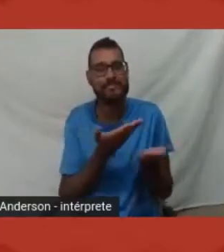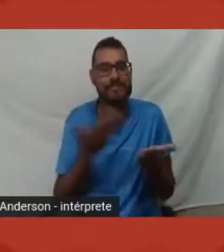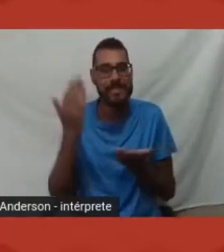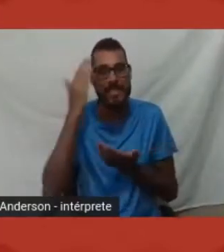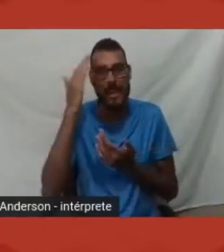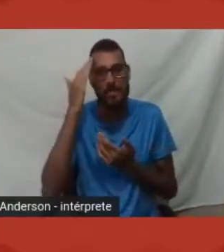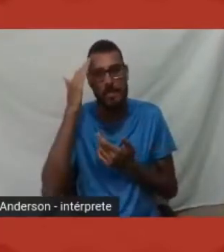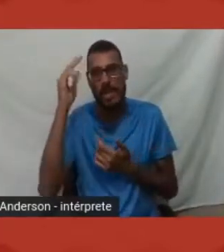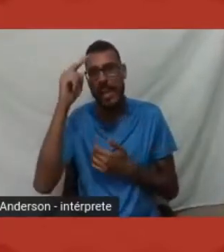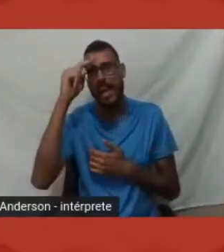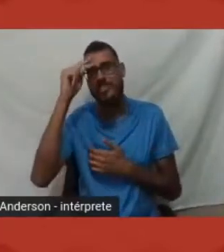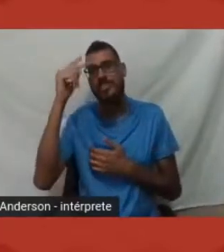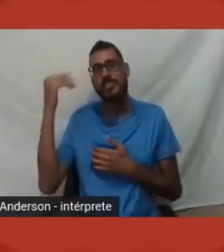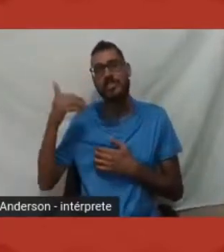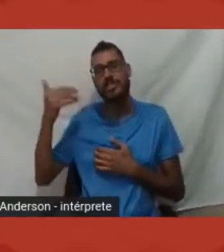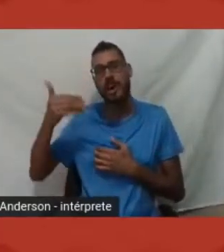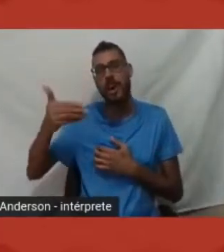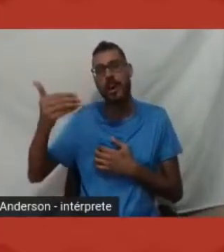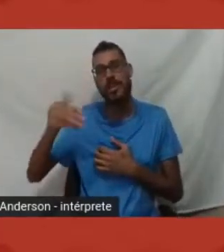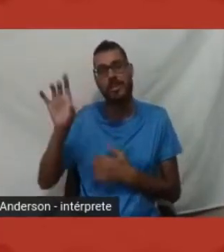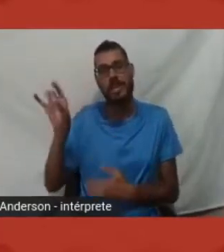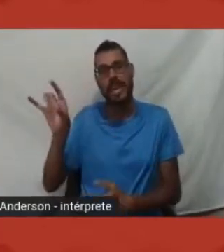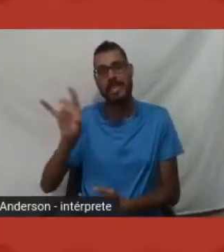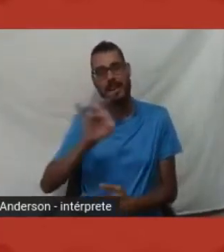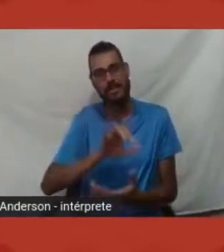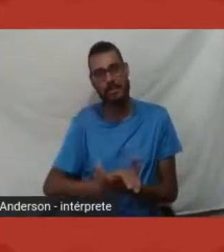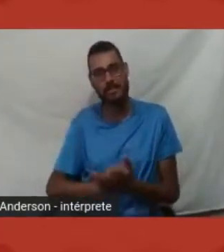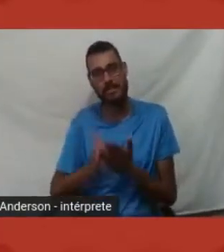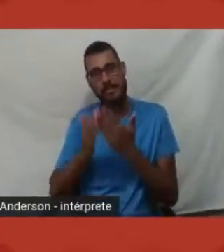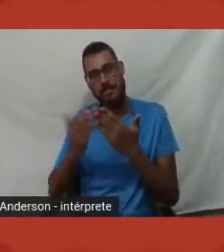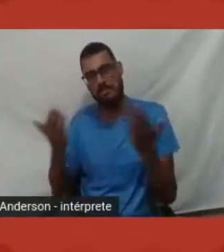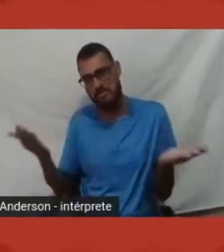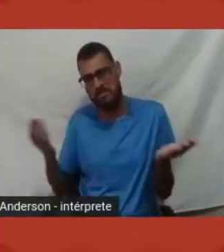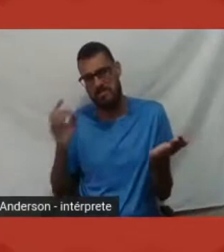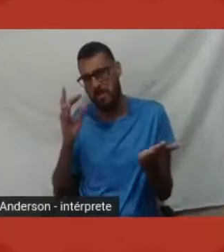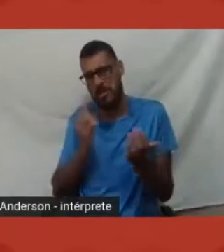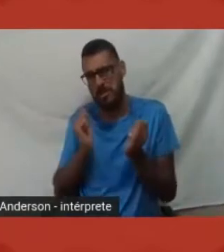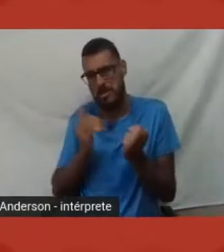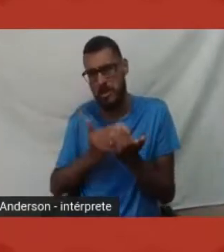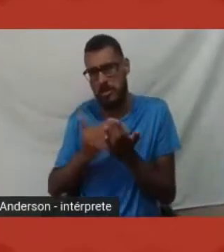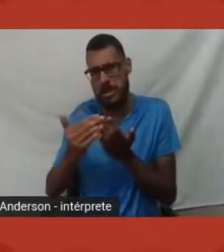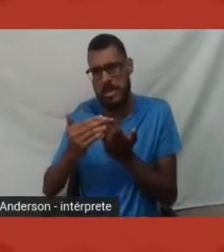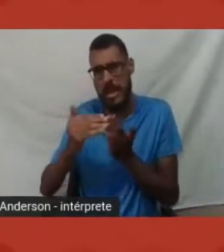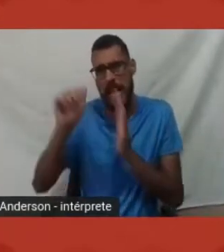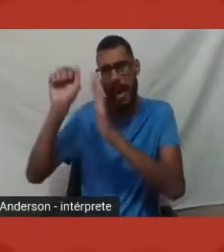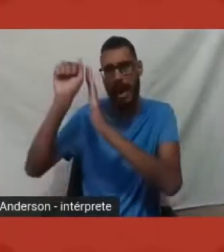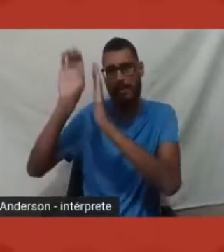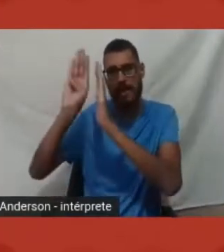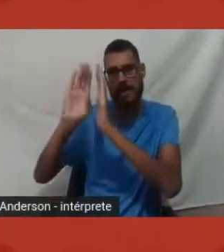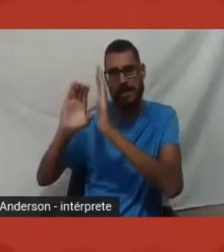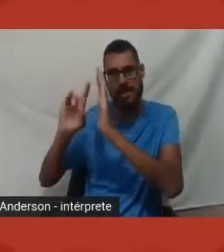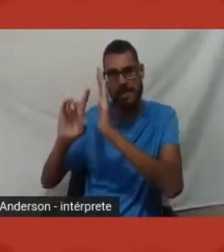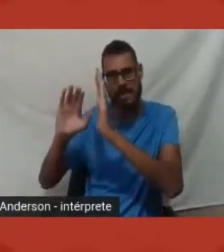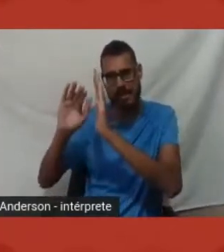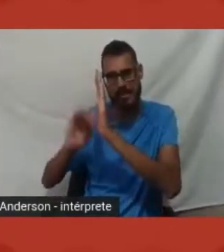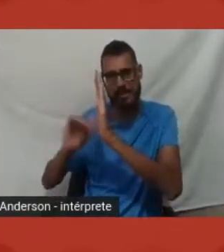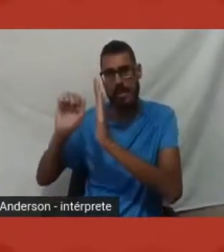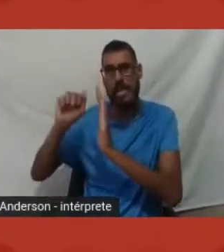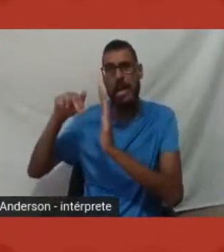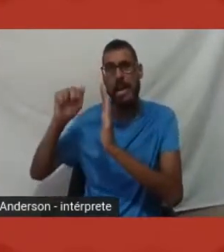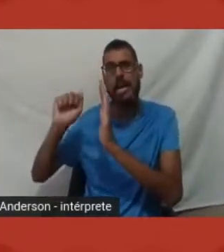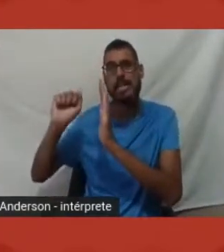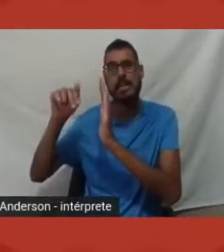saber o histórico de cada um. Então, a gente poderia começar por ordem alfabética com a Ana, por